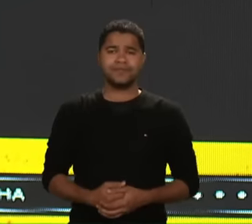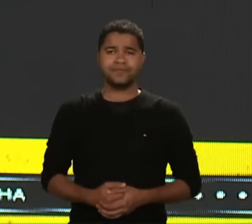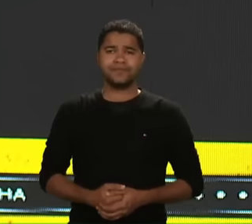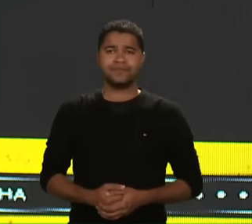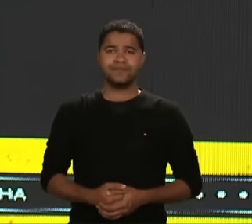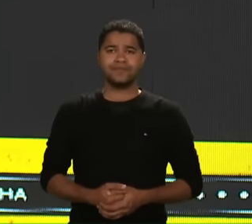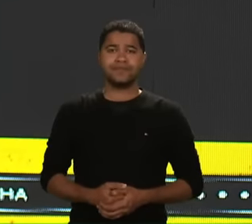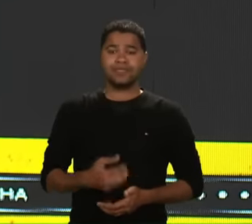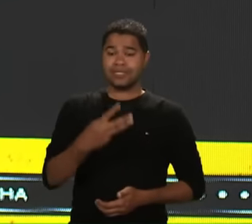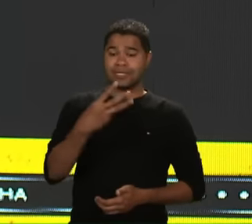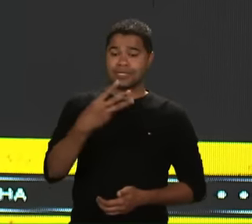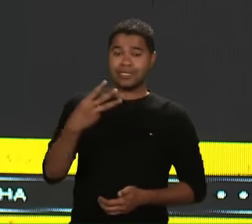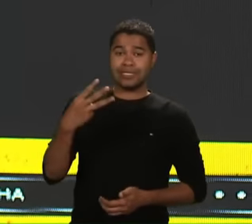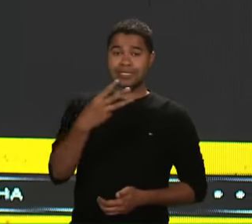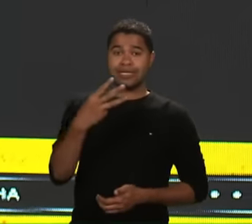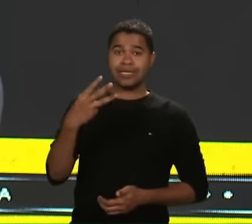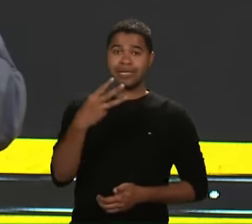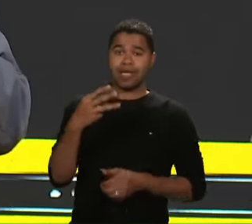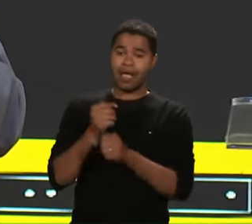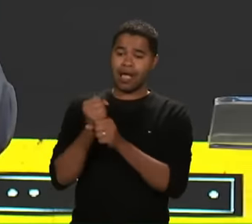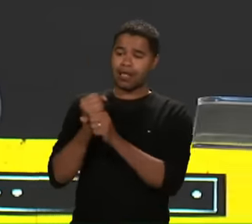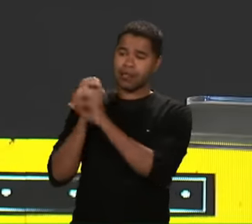Com 33 anos,